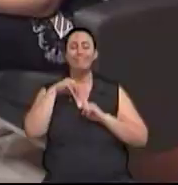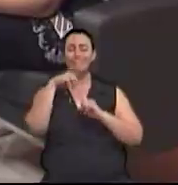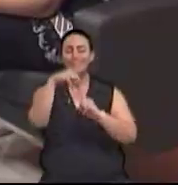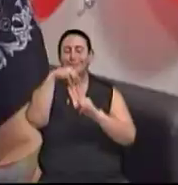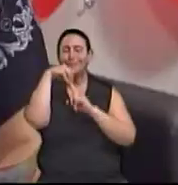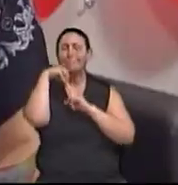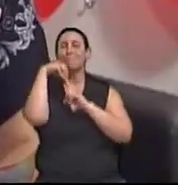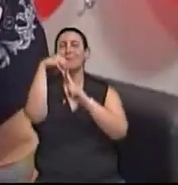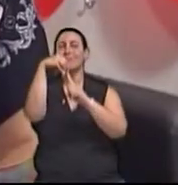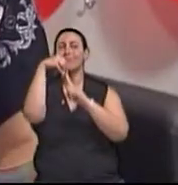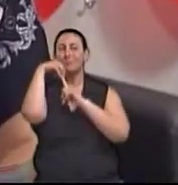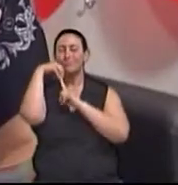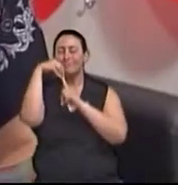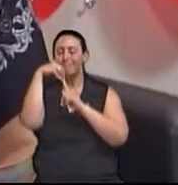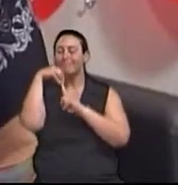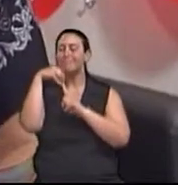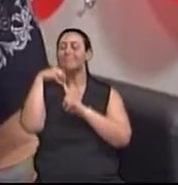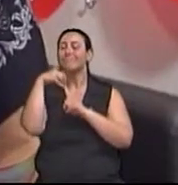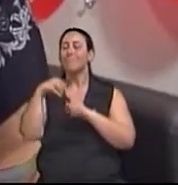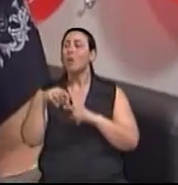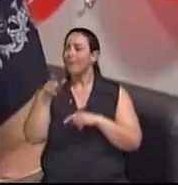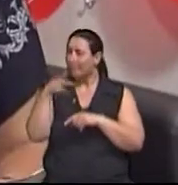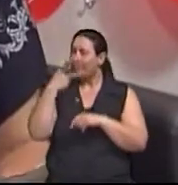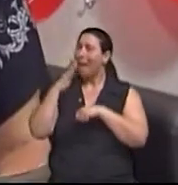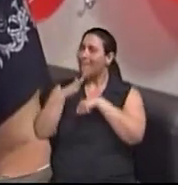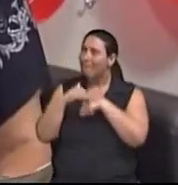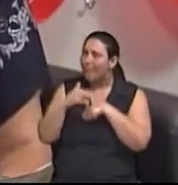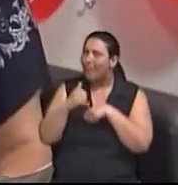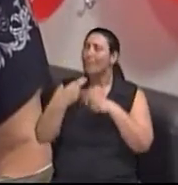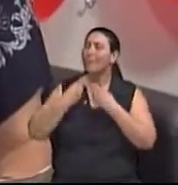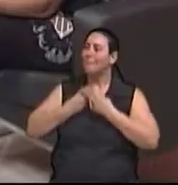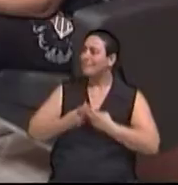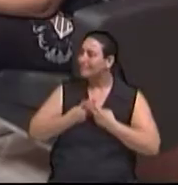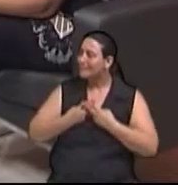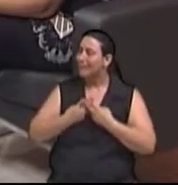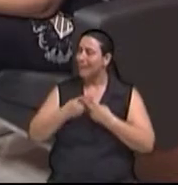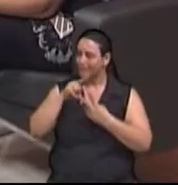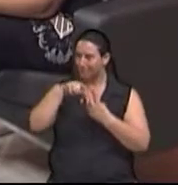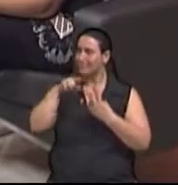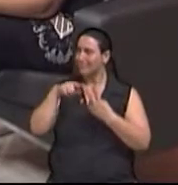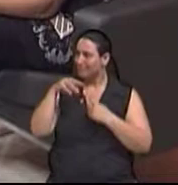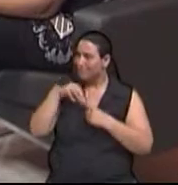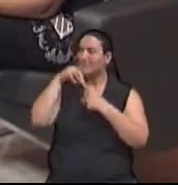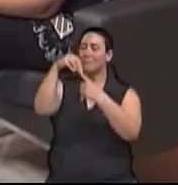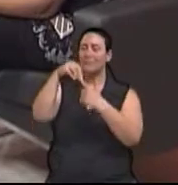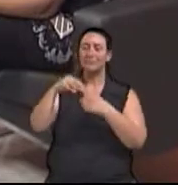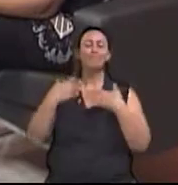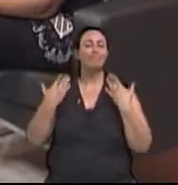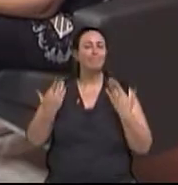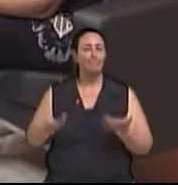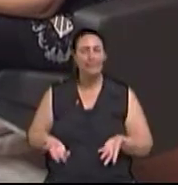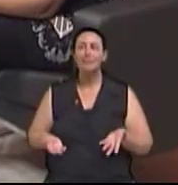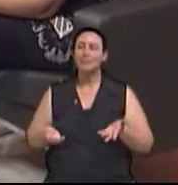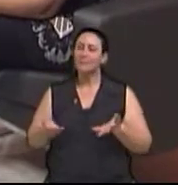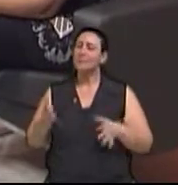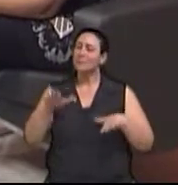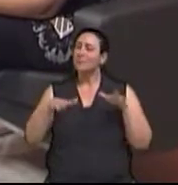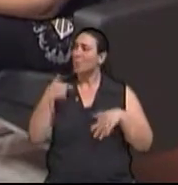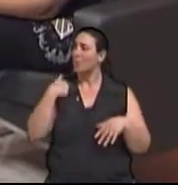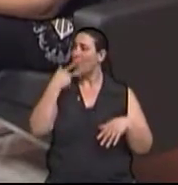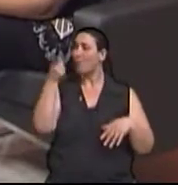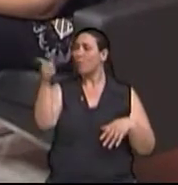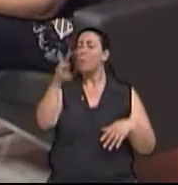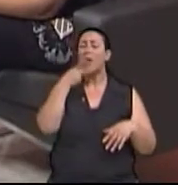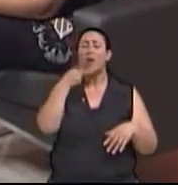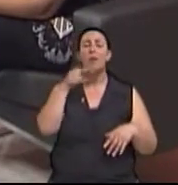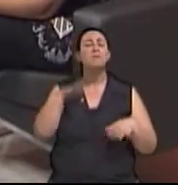aí principalmente afeto e paciência né Aham e me parece que a gente consegue e e vou usar o seu termo